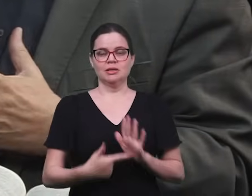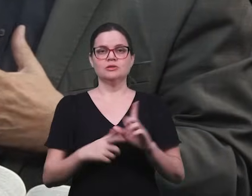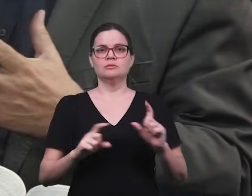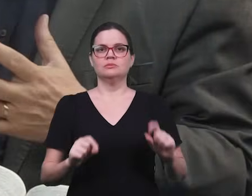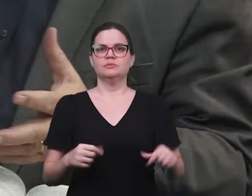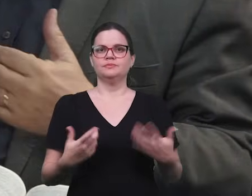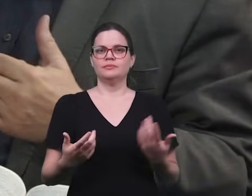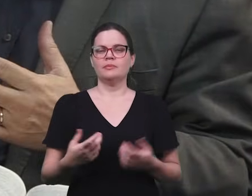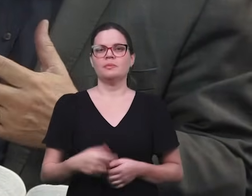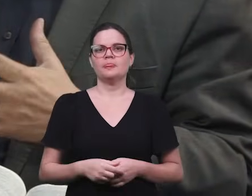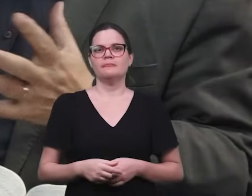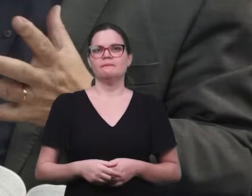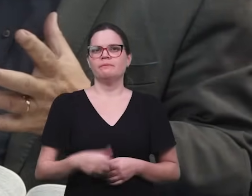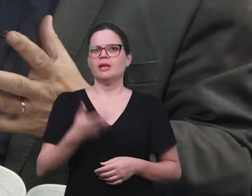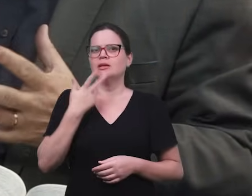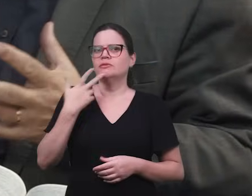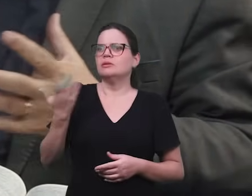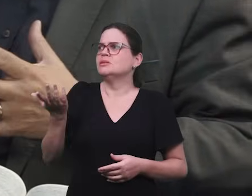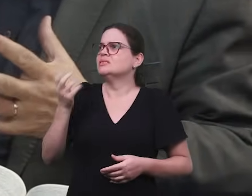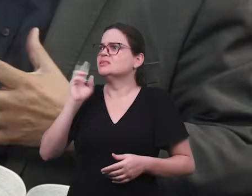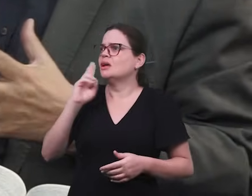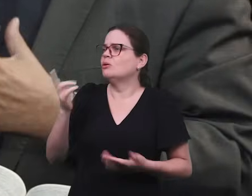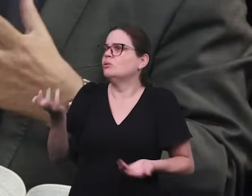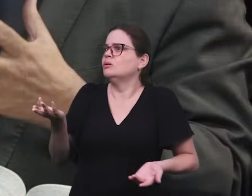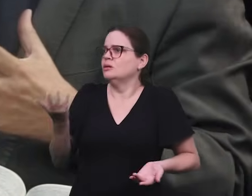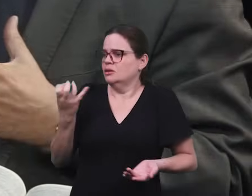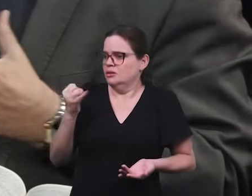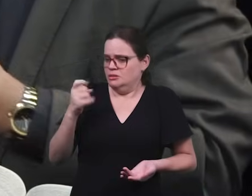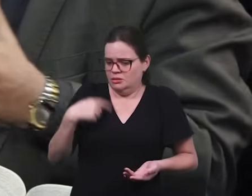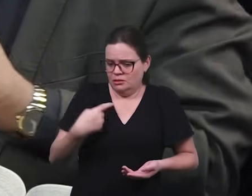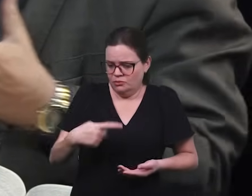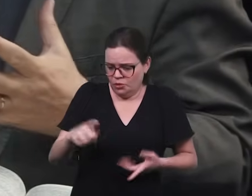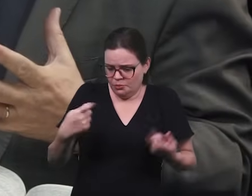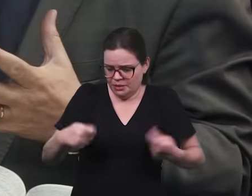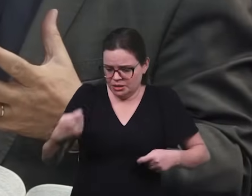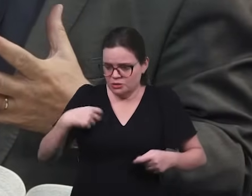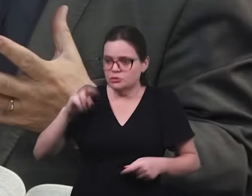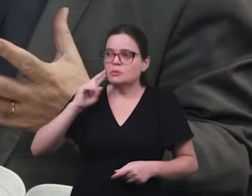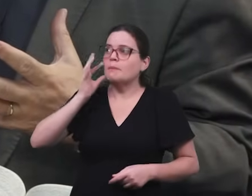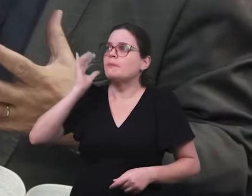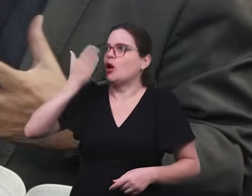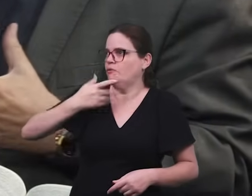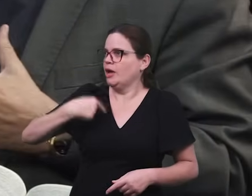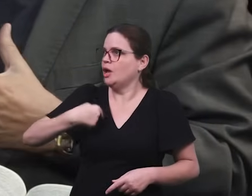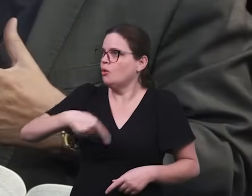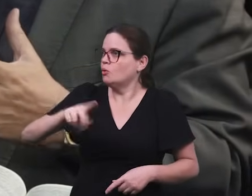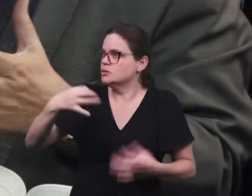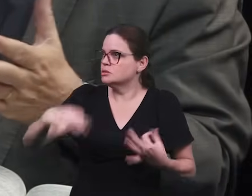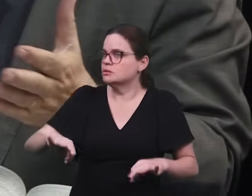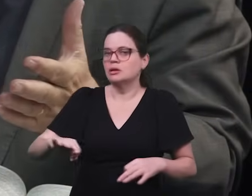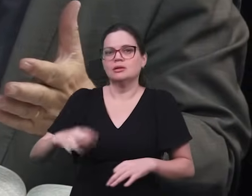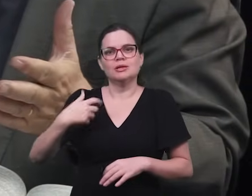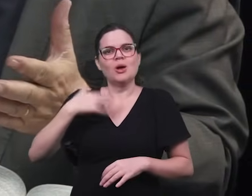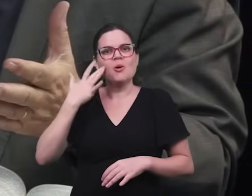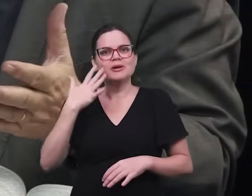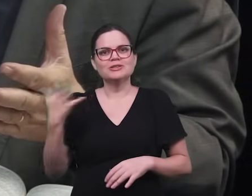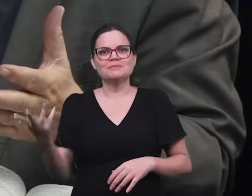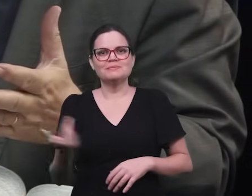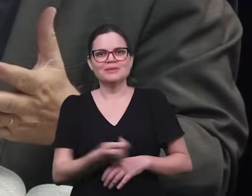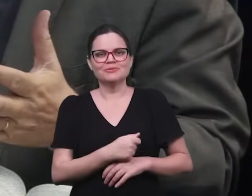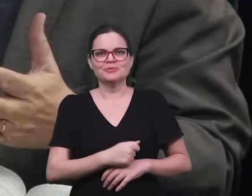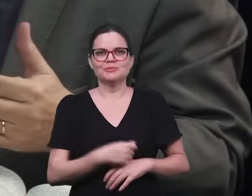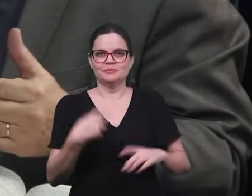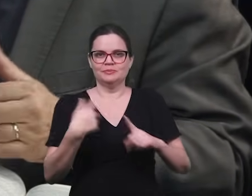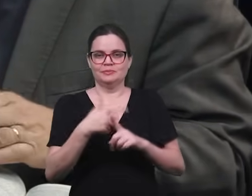fala com o Senhor do 36 em diante, Senhor, mas se eu for, eu preciso de um sinal. E esse sinal eu acho notável, né,